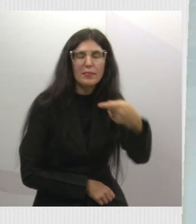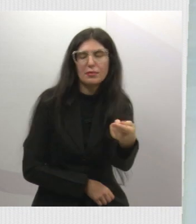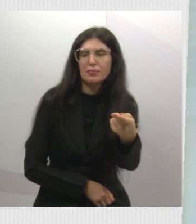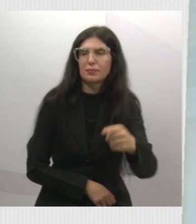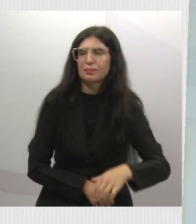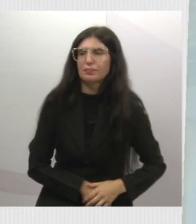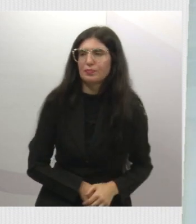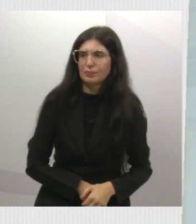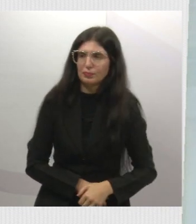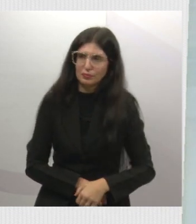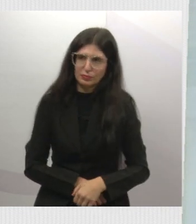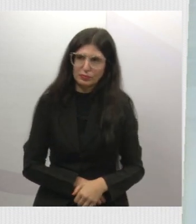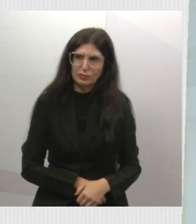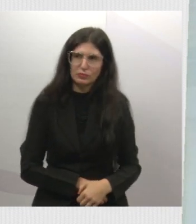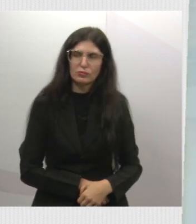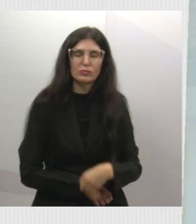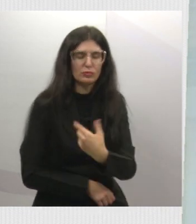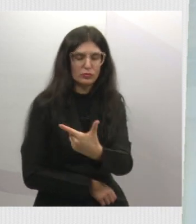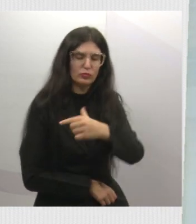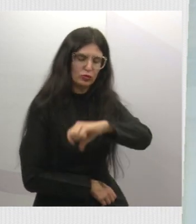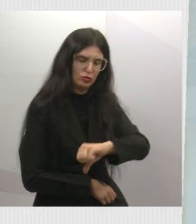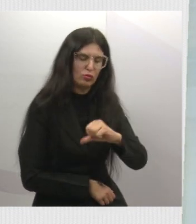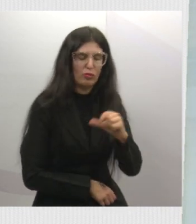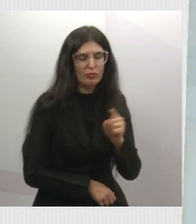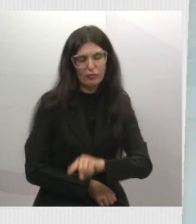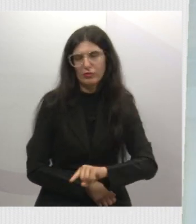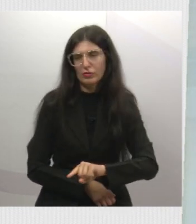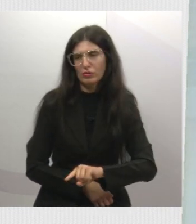377.489.000, chegando ao percentual de